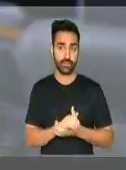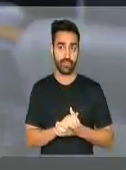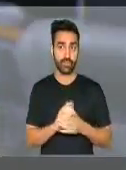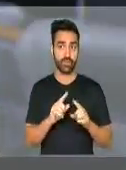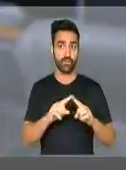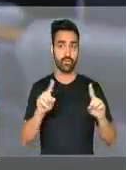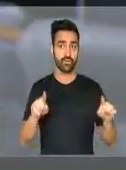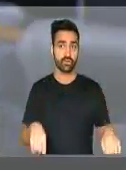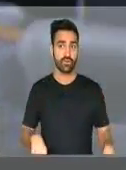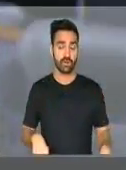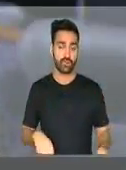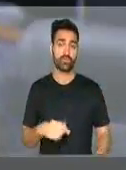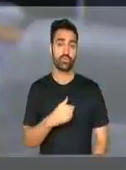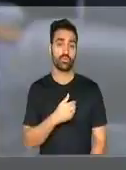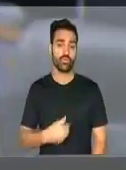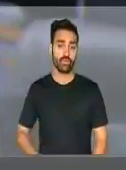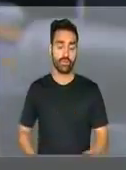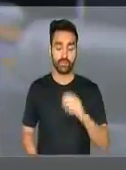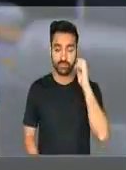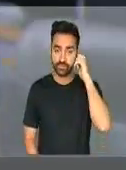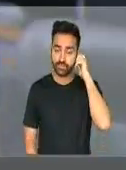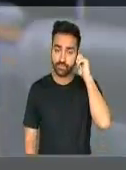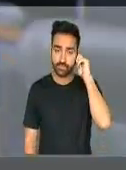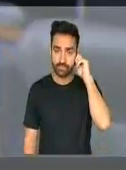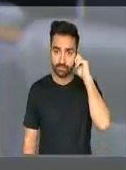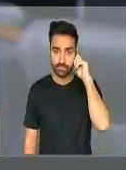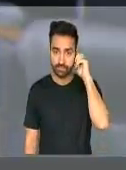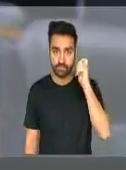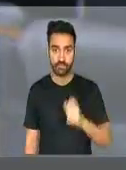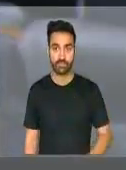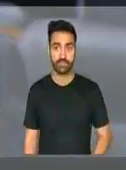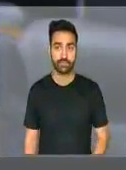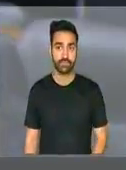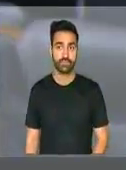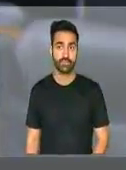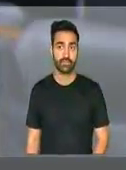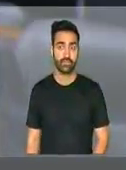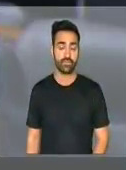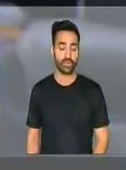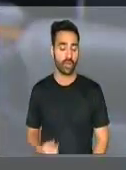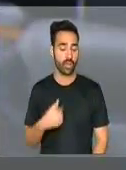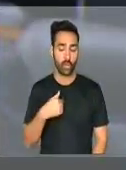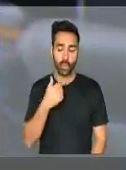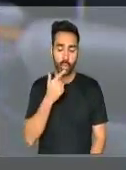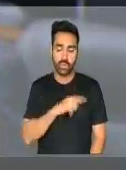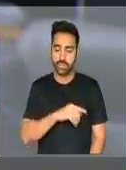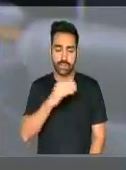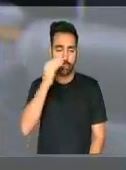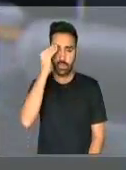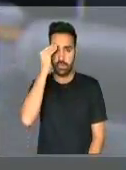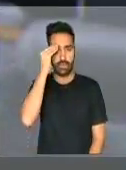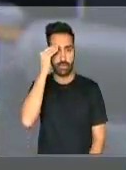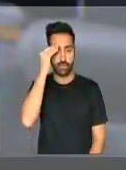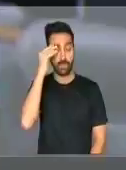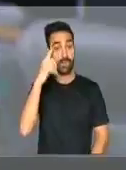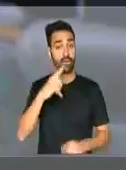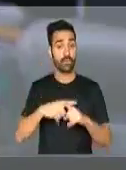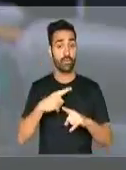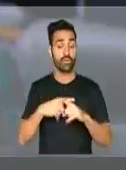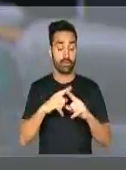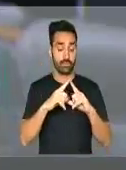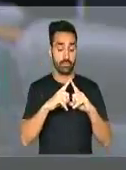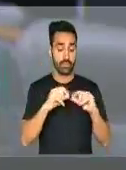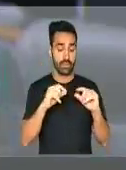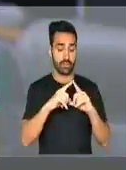dos servidores públicos do Distrito Federal. Eu não posso compreender, porque Brasília tem